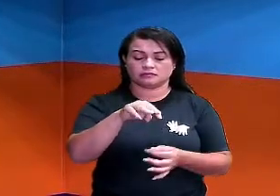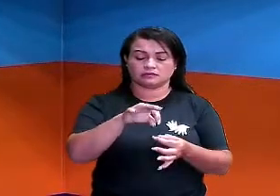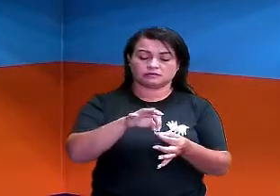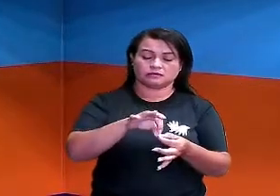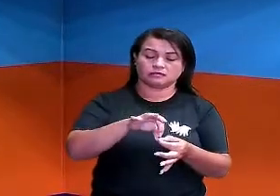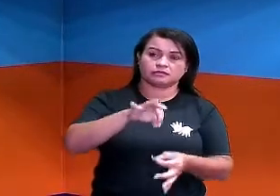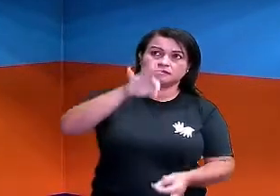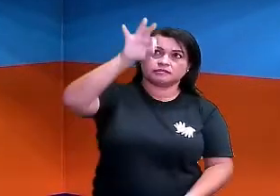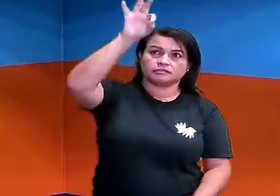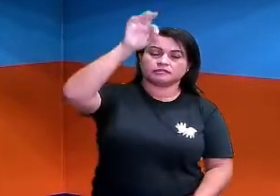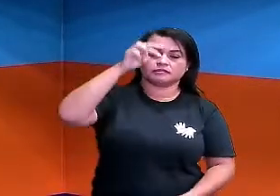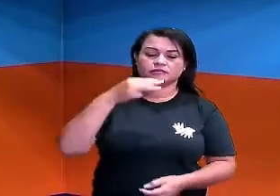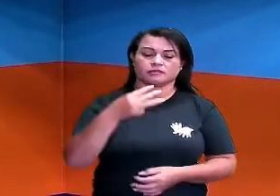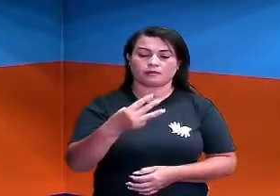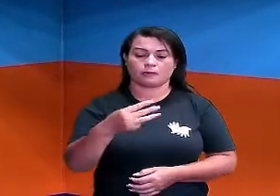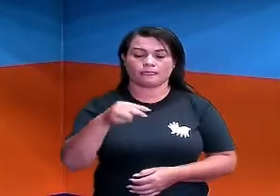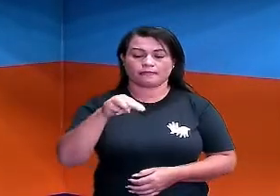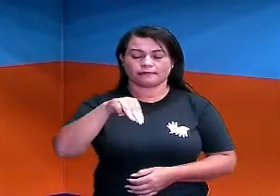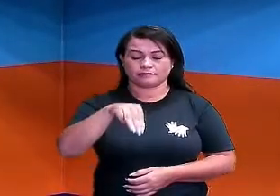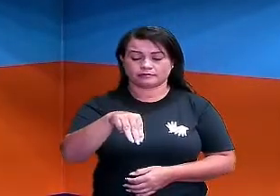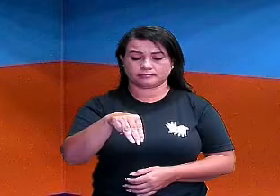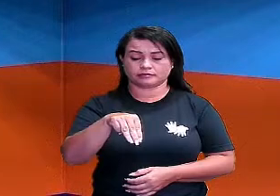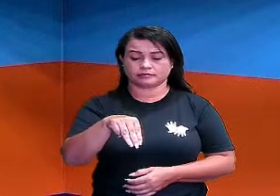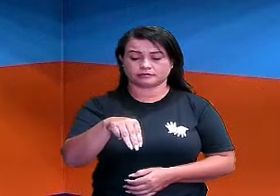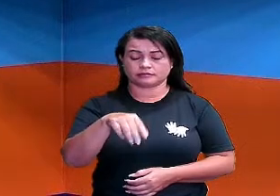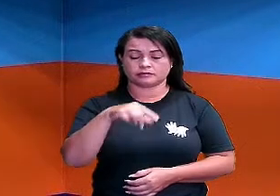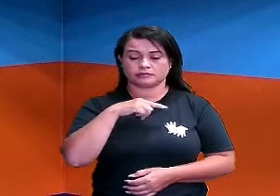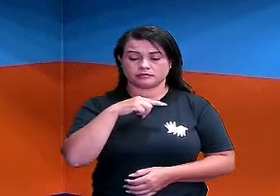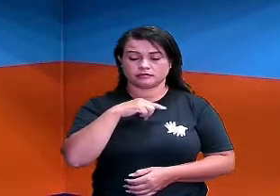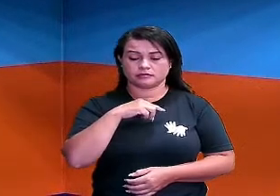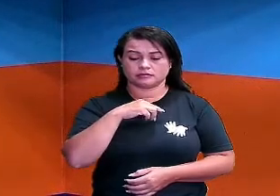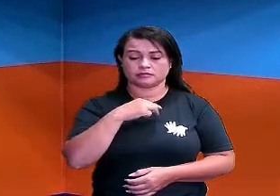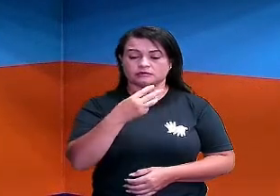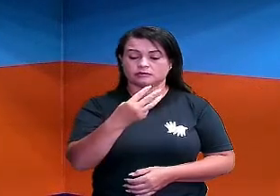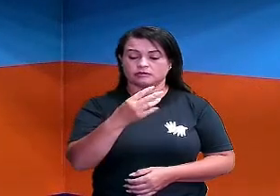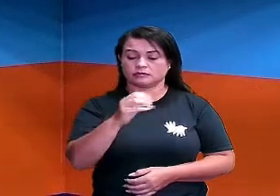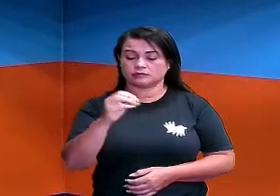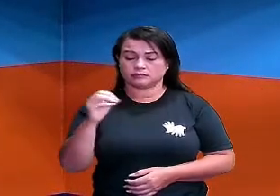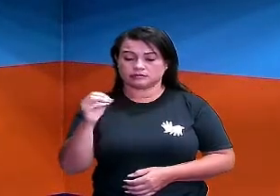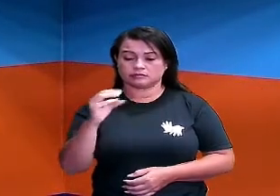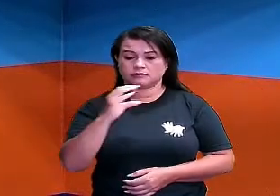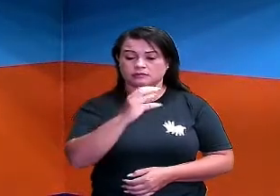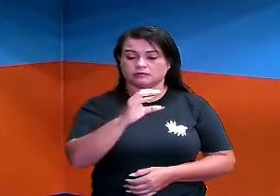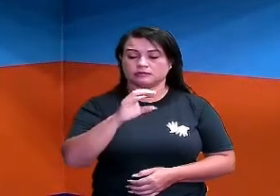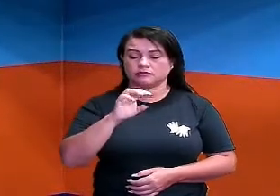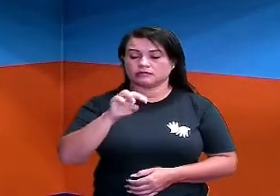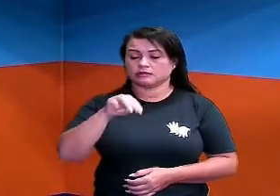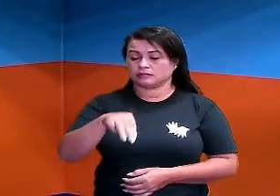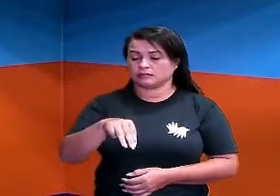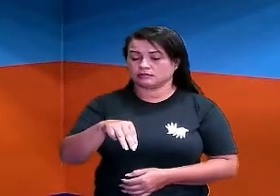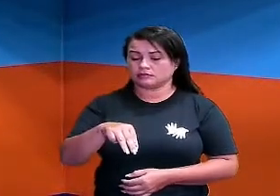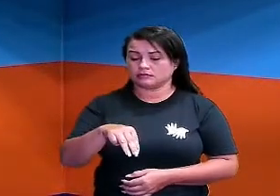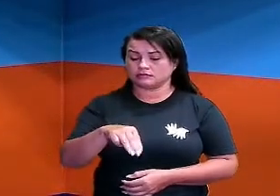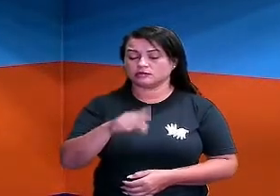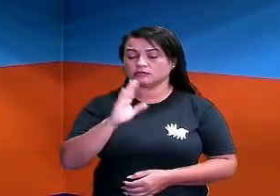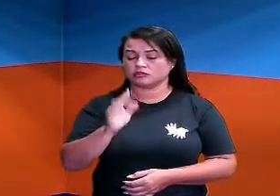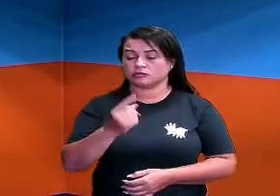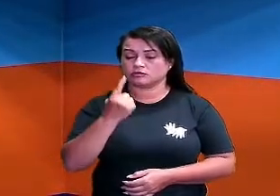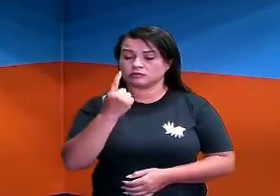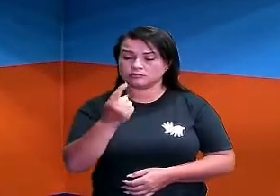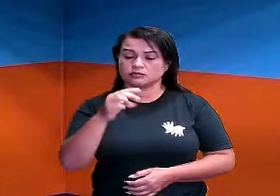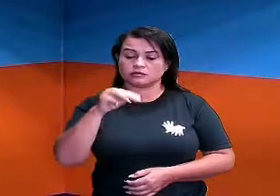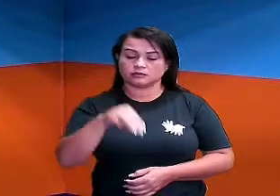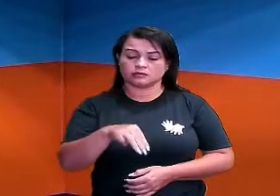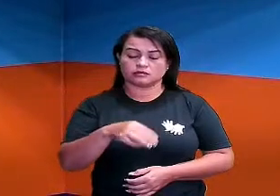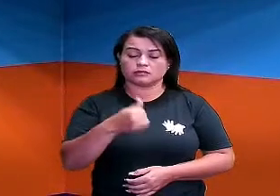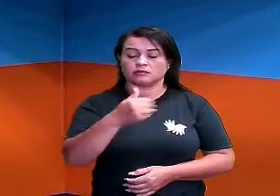eu vou ter 3 metros. Eu vou ter 300 centímetros, já que 1 metro é